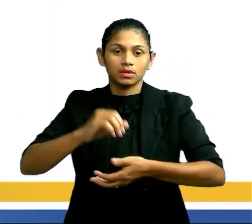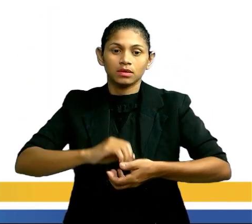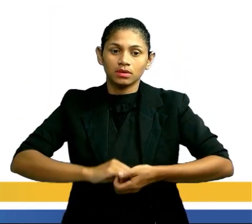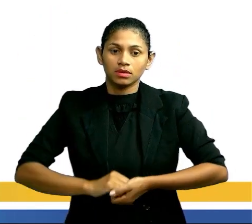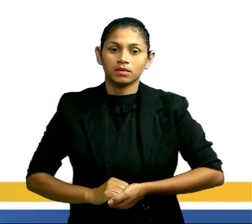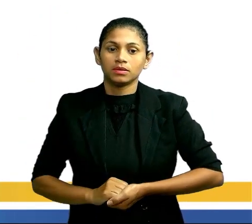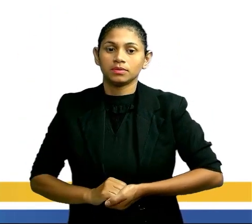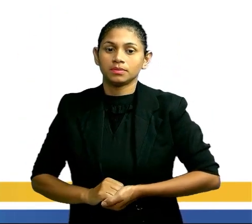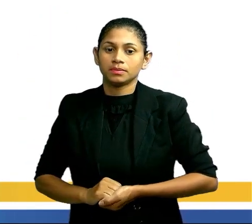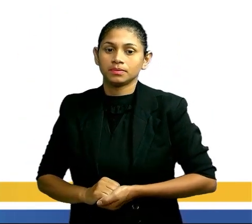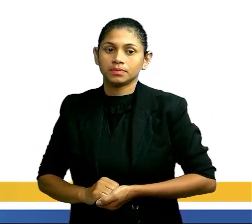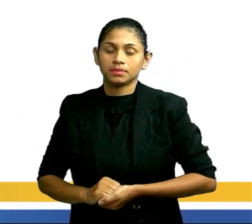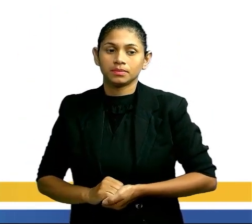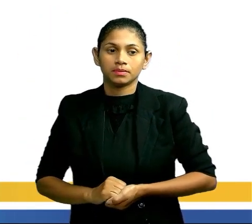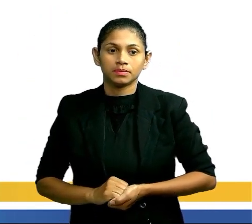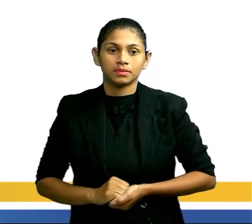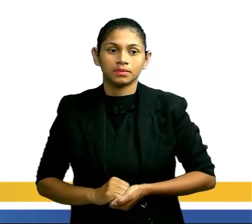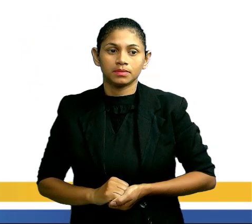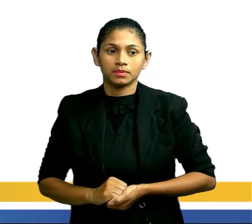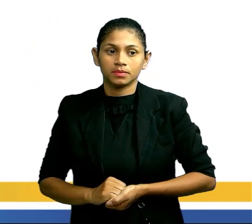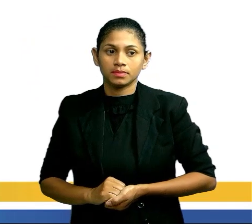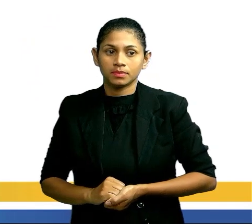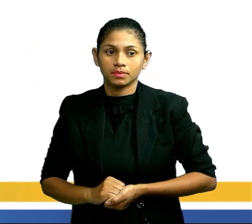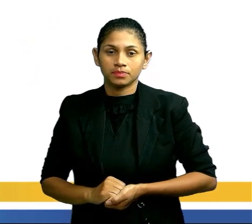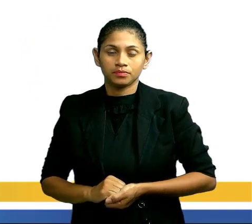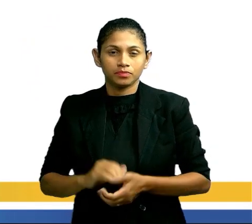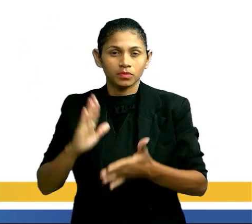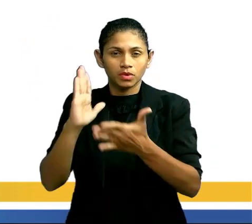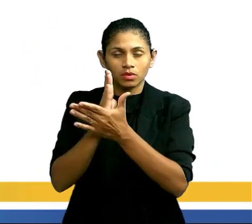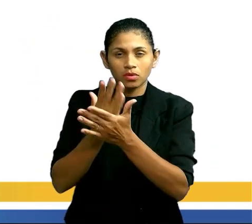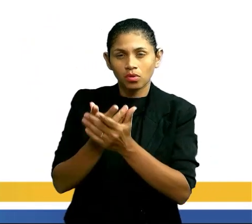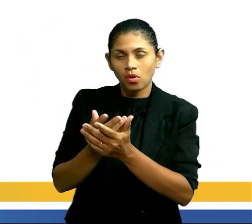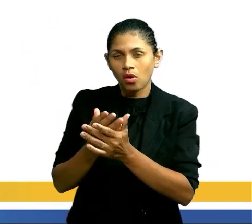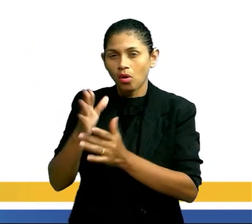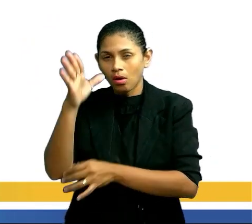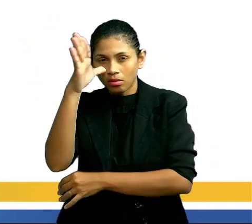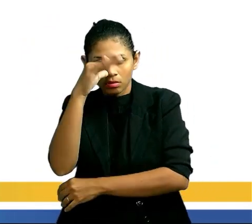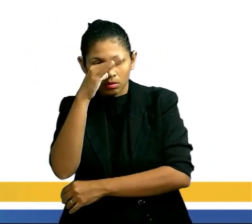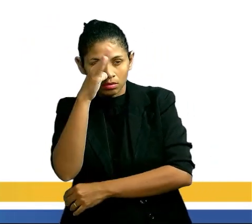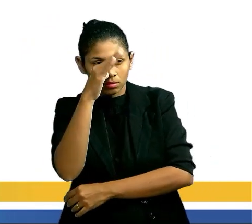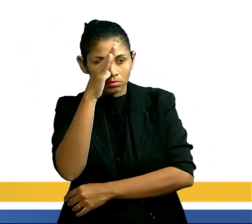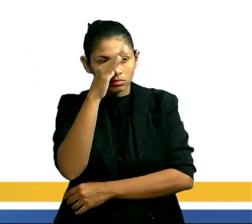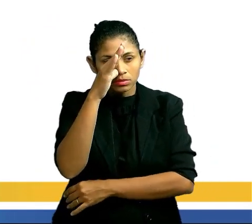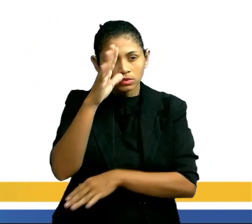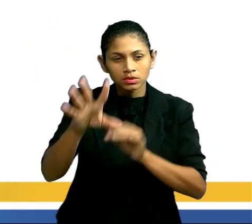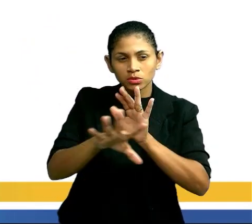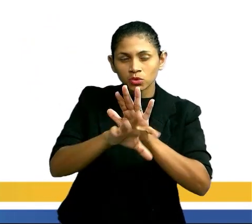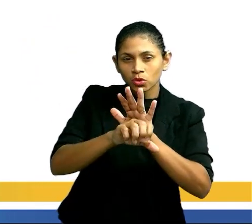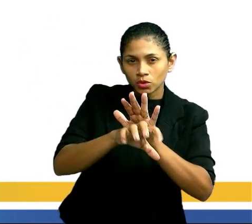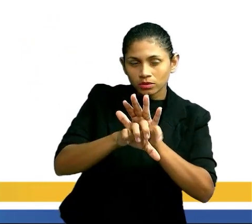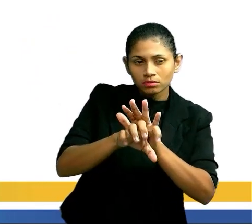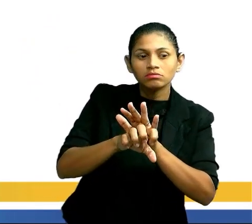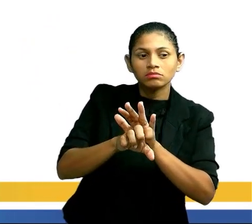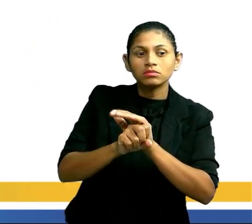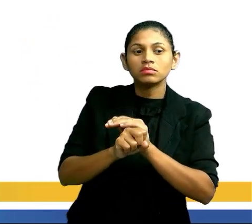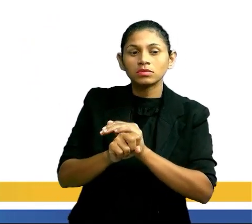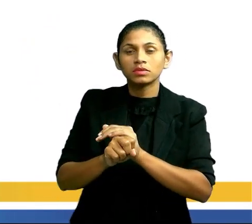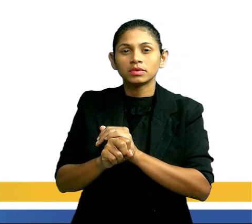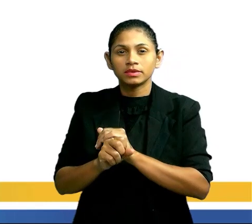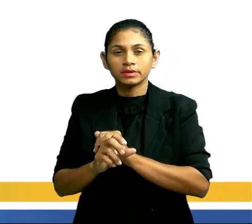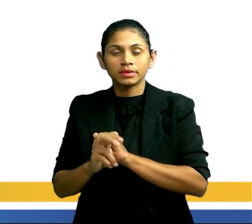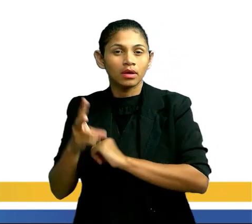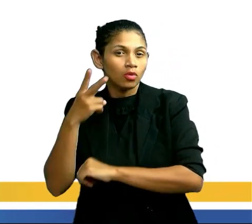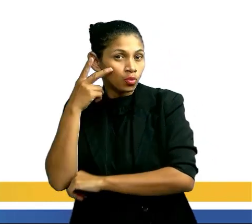but, butanóico. Perfeito? Bom, algumas curiosidades. O ácido etanóico, ele é o ácido acético, ele é o